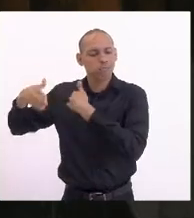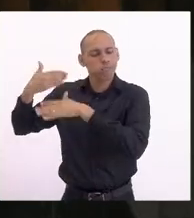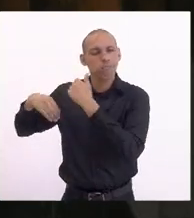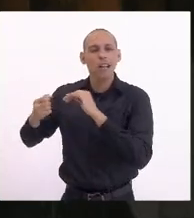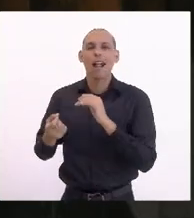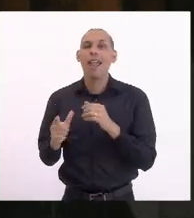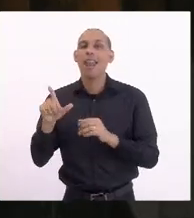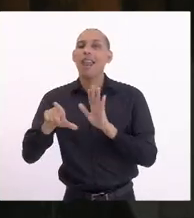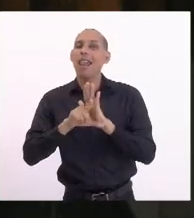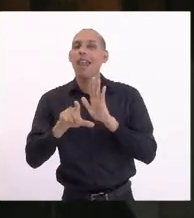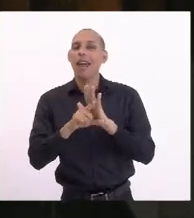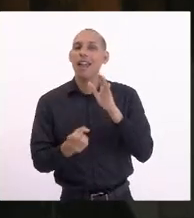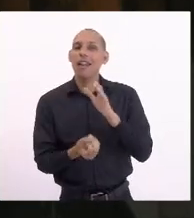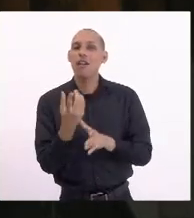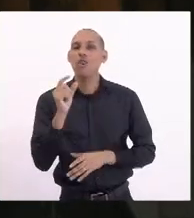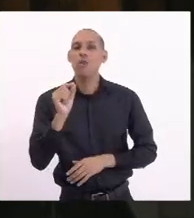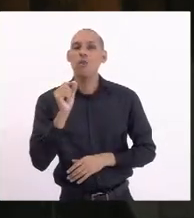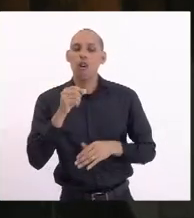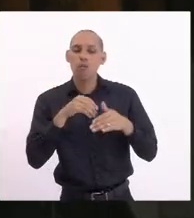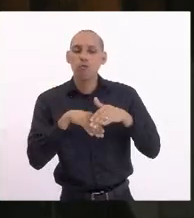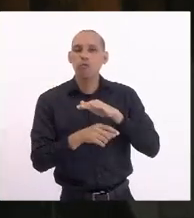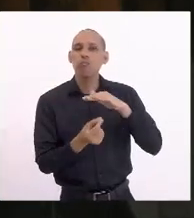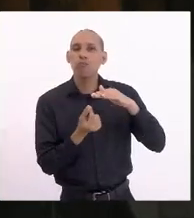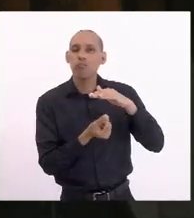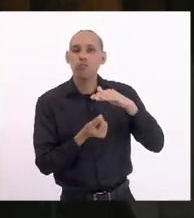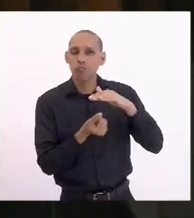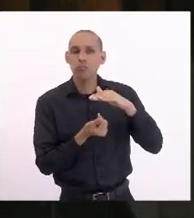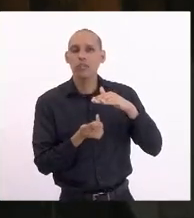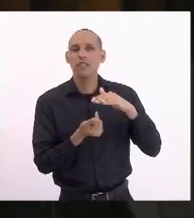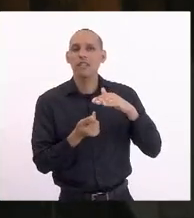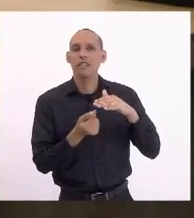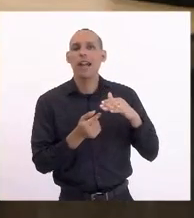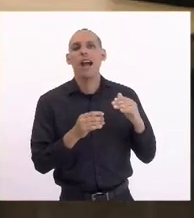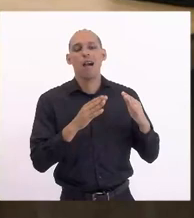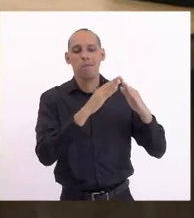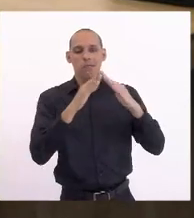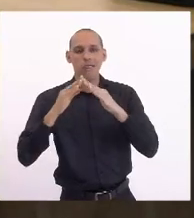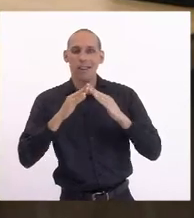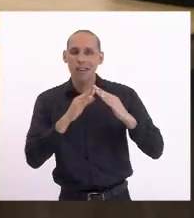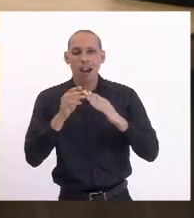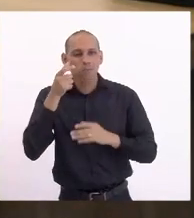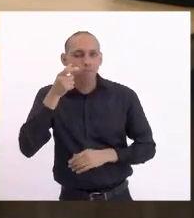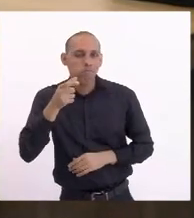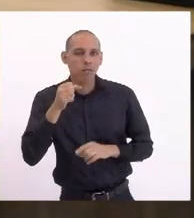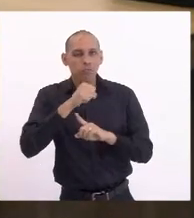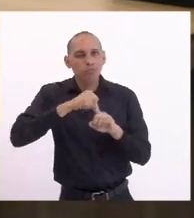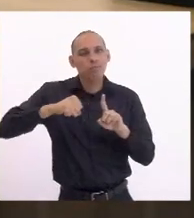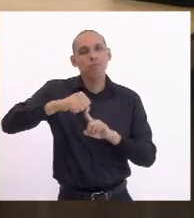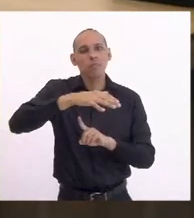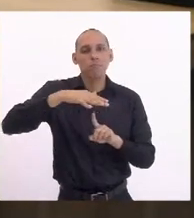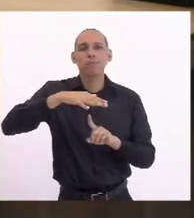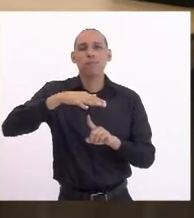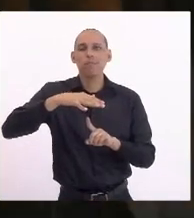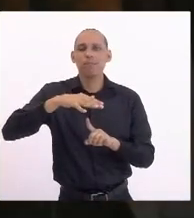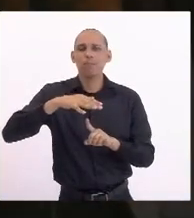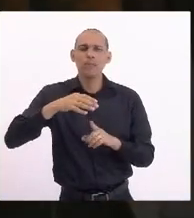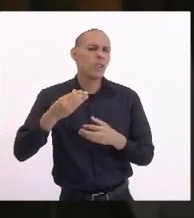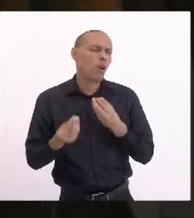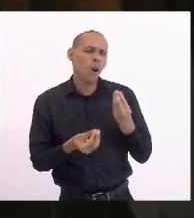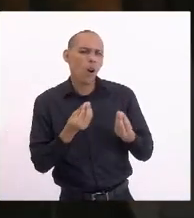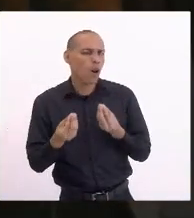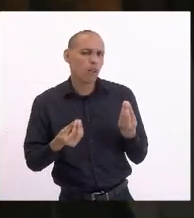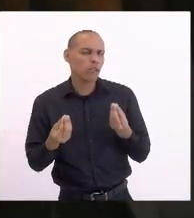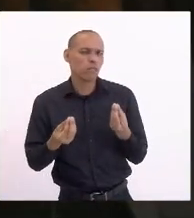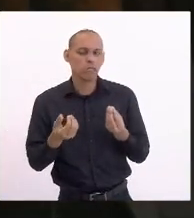que criou o Fundo de Habitação de Interesse Social, que funcionaria com